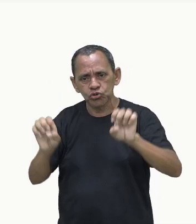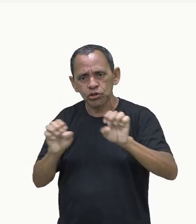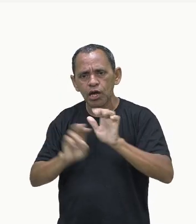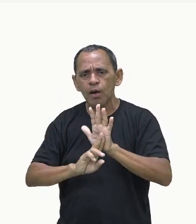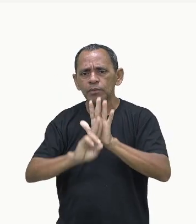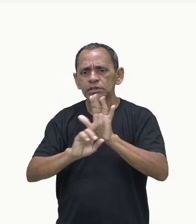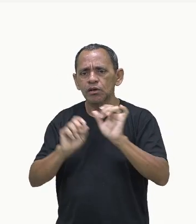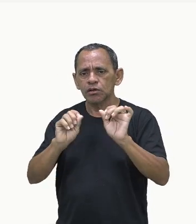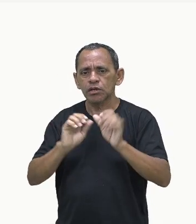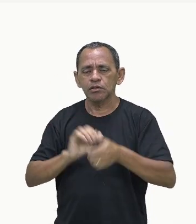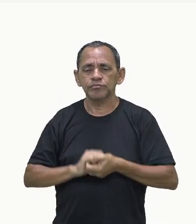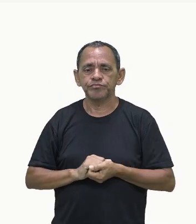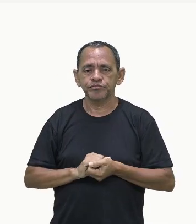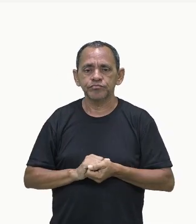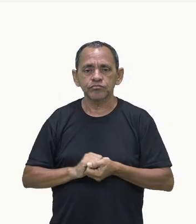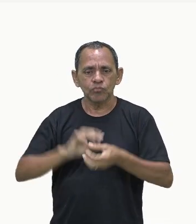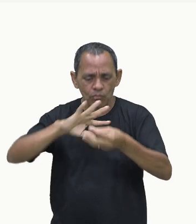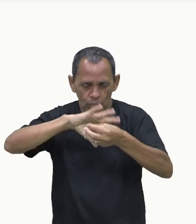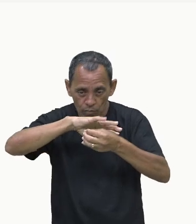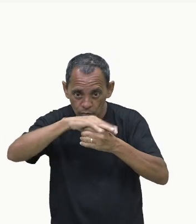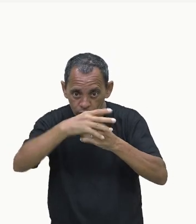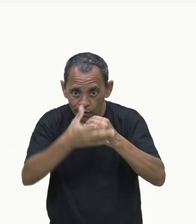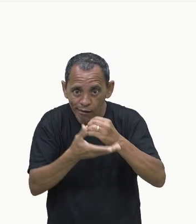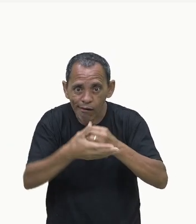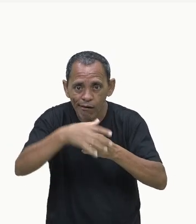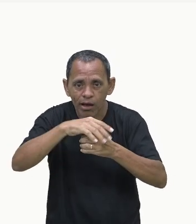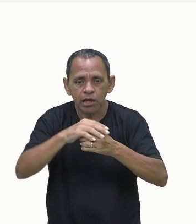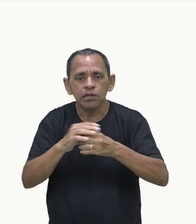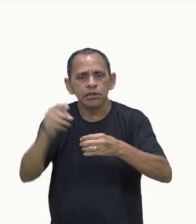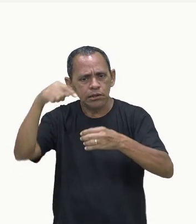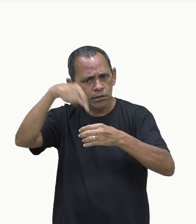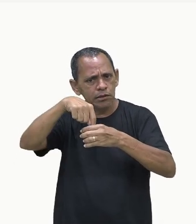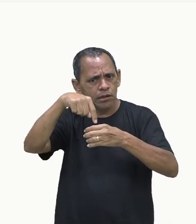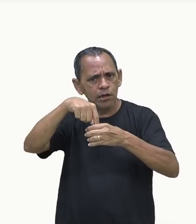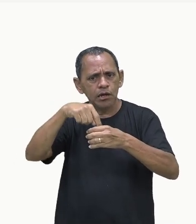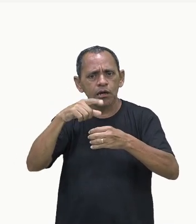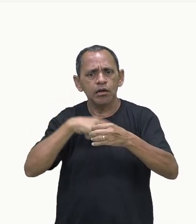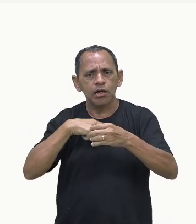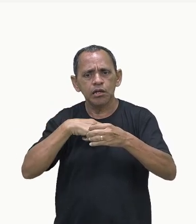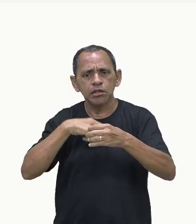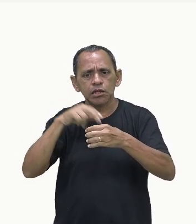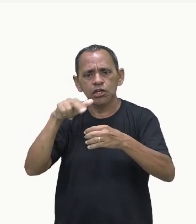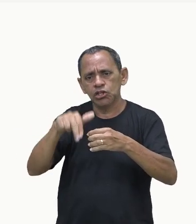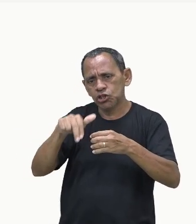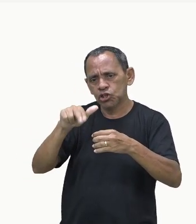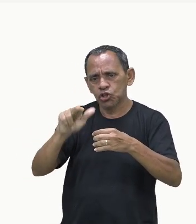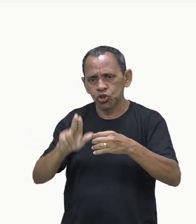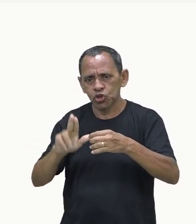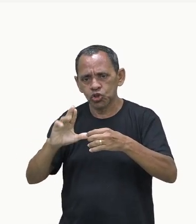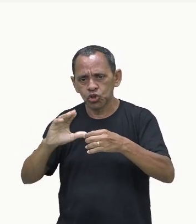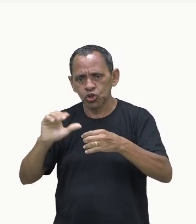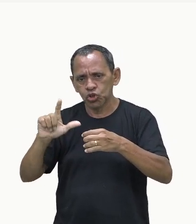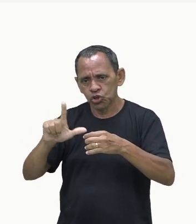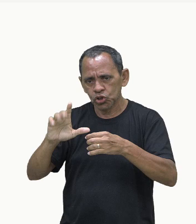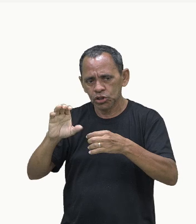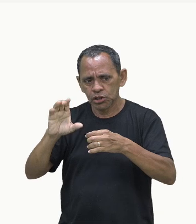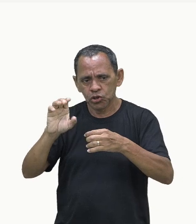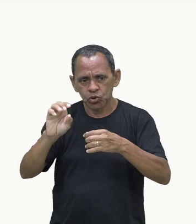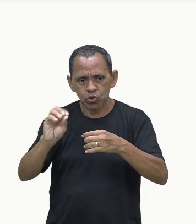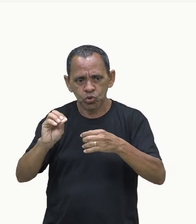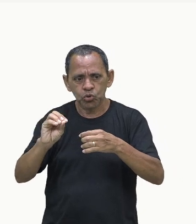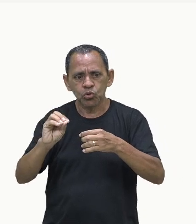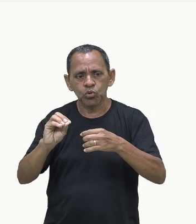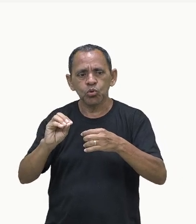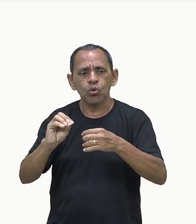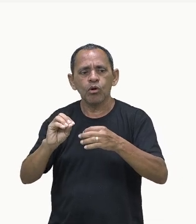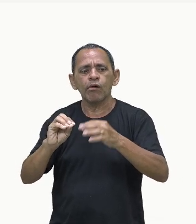ó, da membrana plasmática, aqui dentro está o núcleo, eu estou aqui detalhando nesta